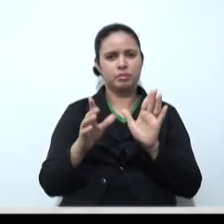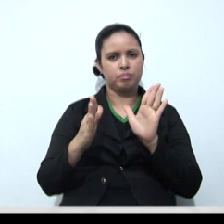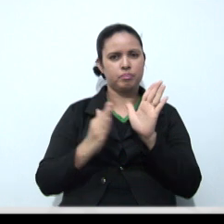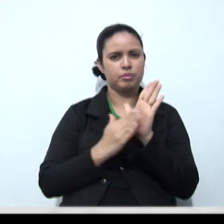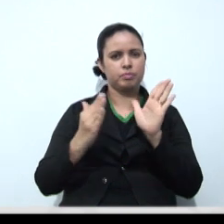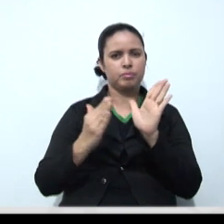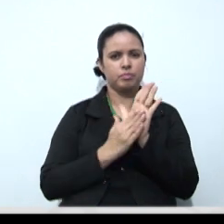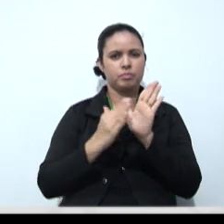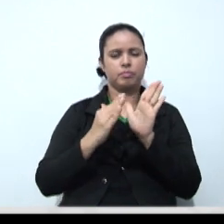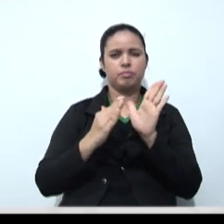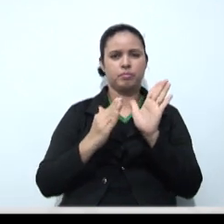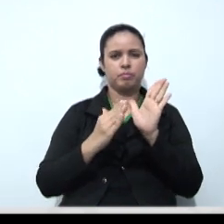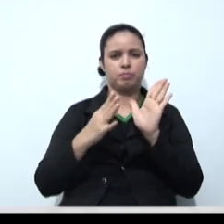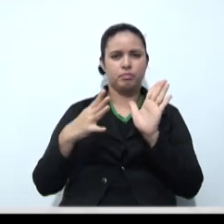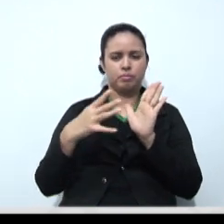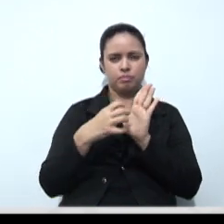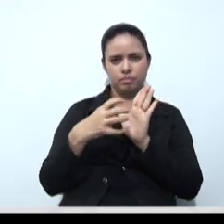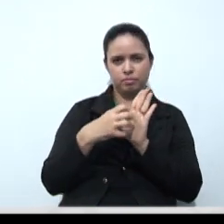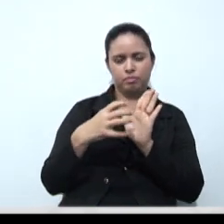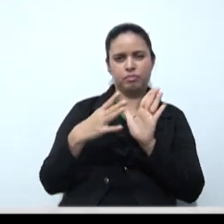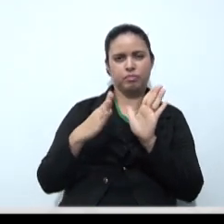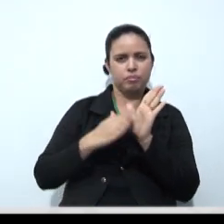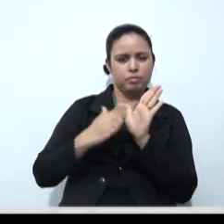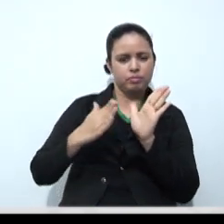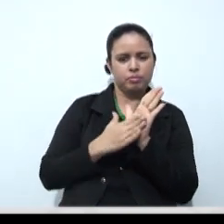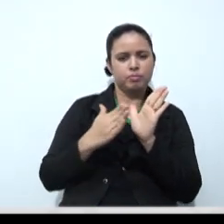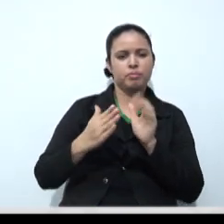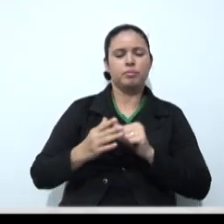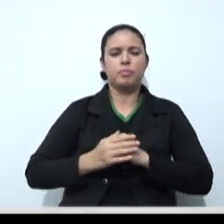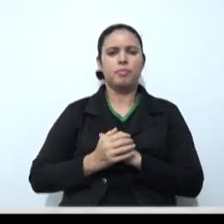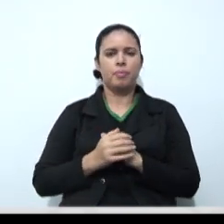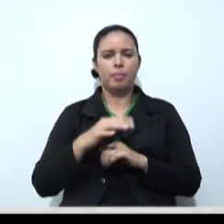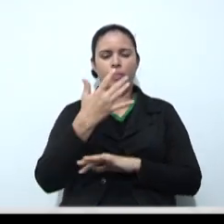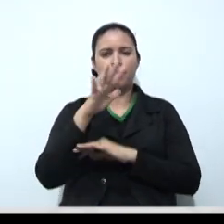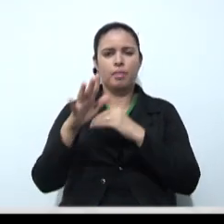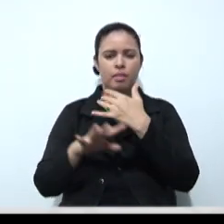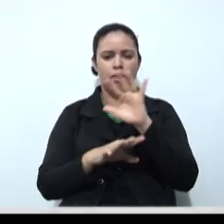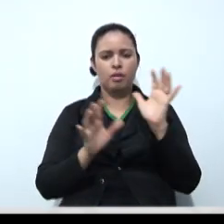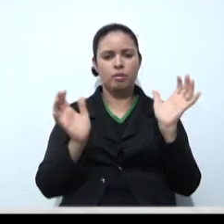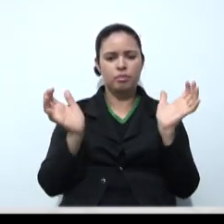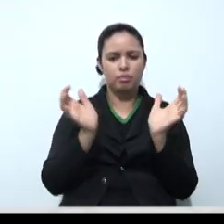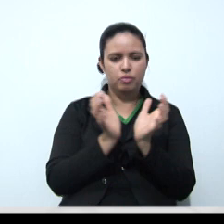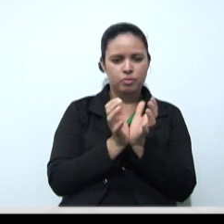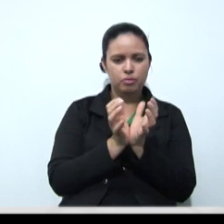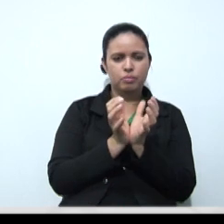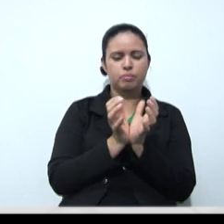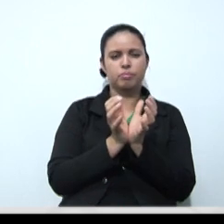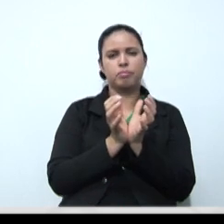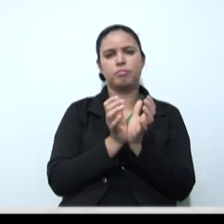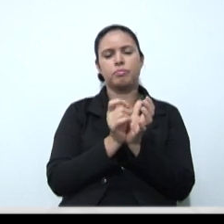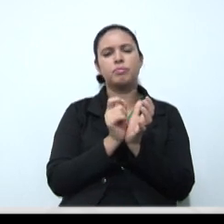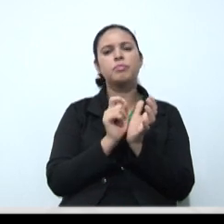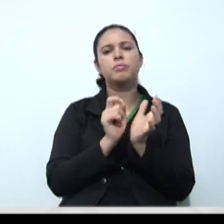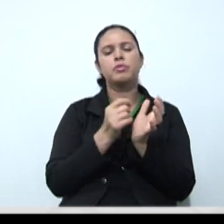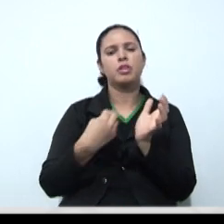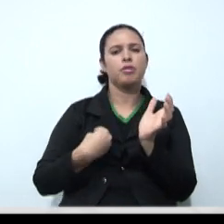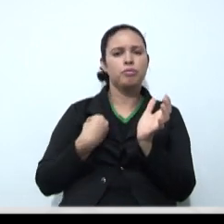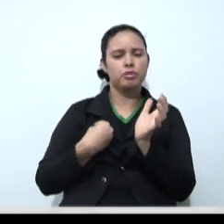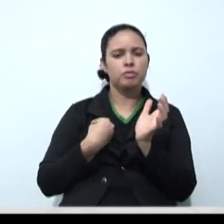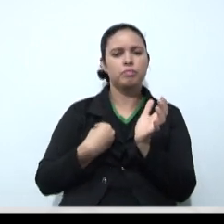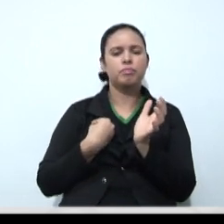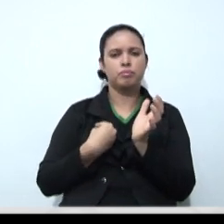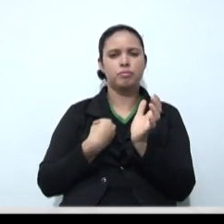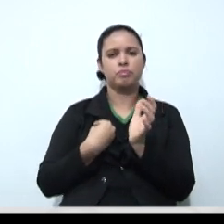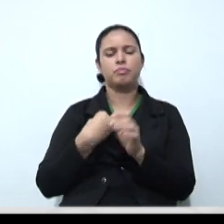é um conjunto, o meio ambiente é um conjunto de unidades ecológicas que funcionam como um sistema natural e inclui